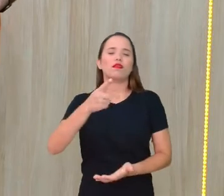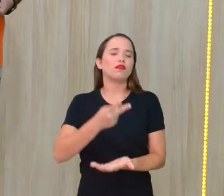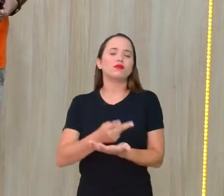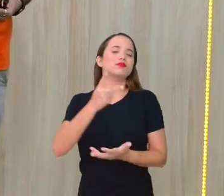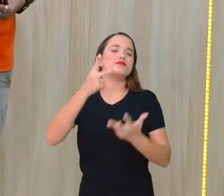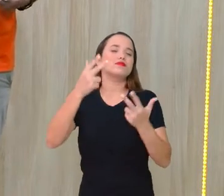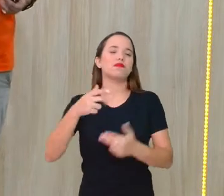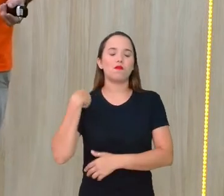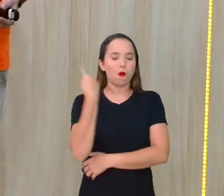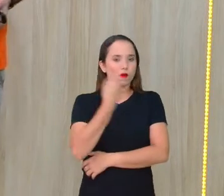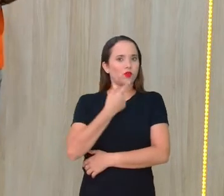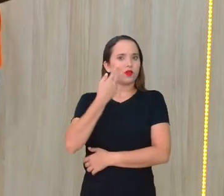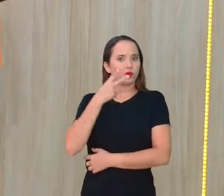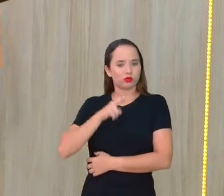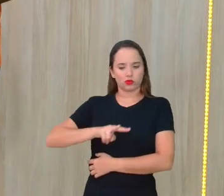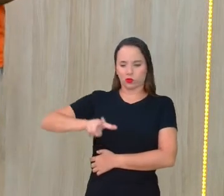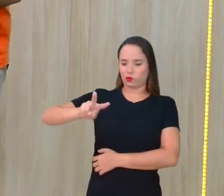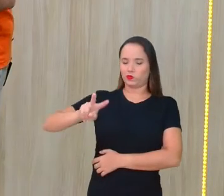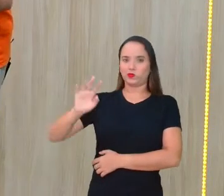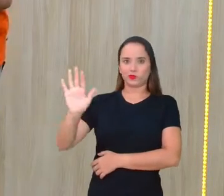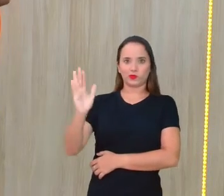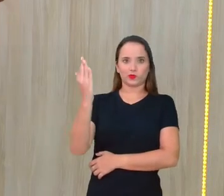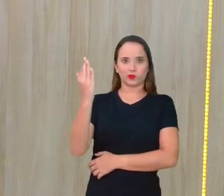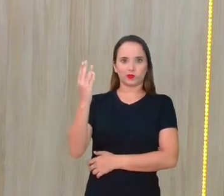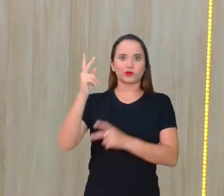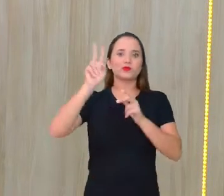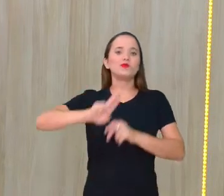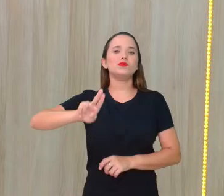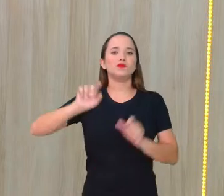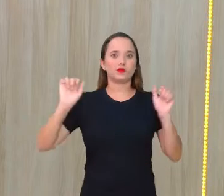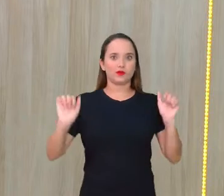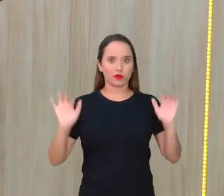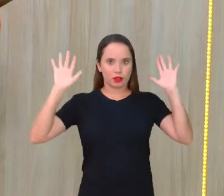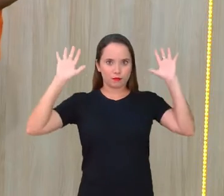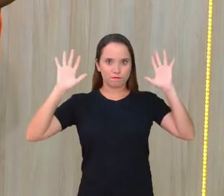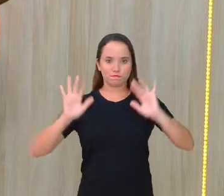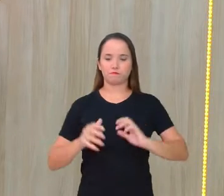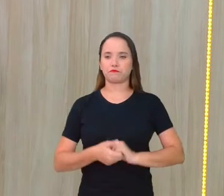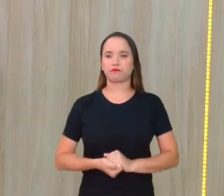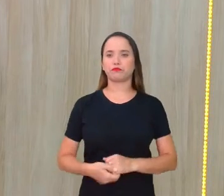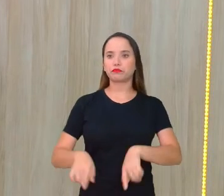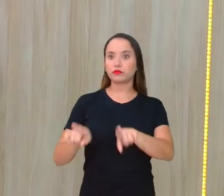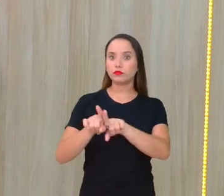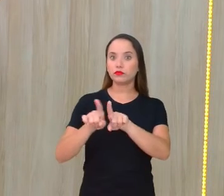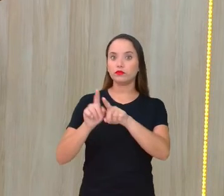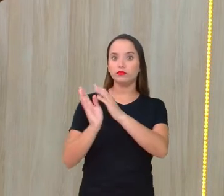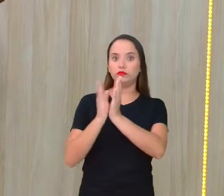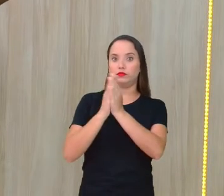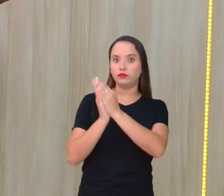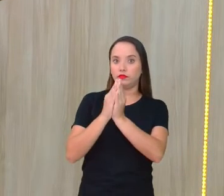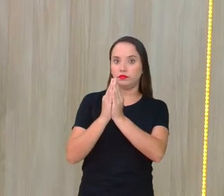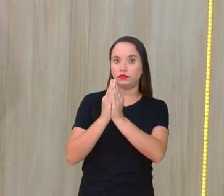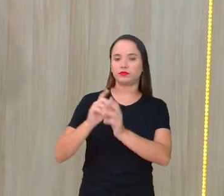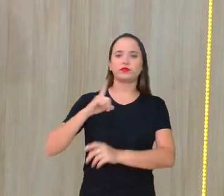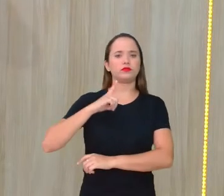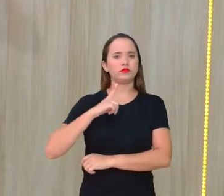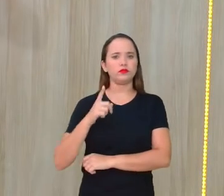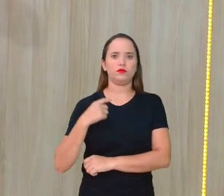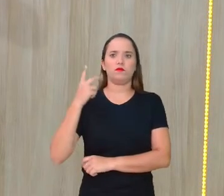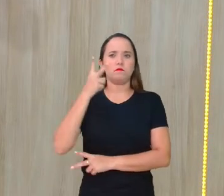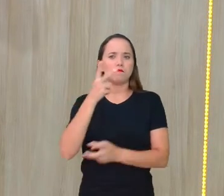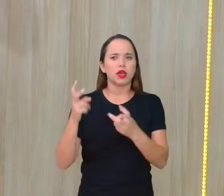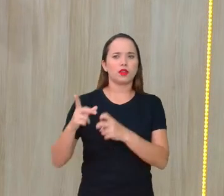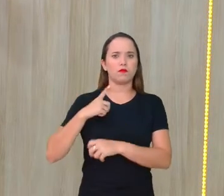no espelho com relação aos nossos braços. Aquele boneco palito ali, se a gente observar, ele está com um braço